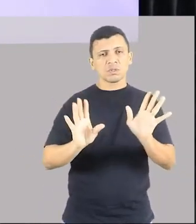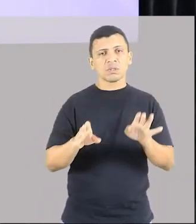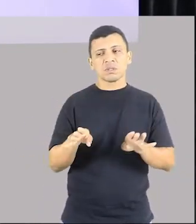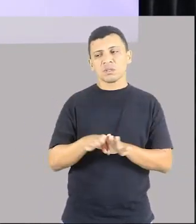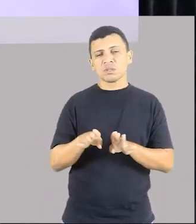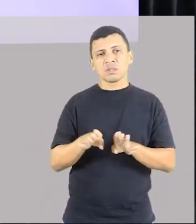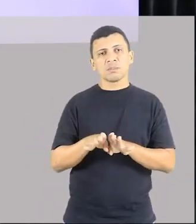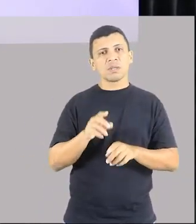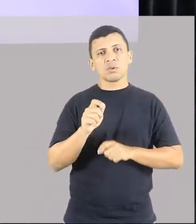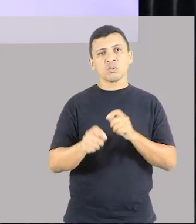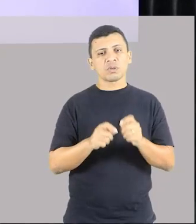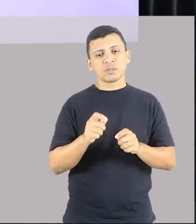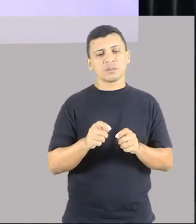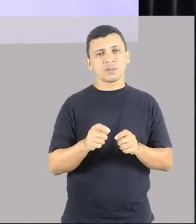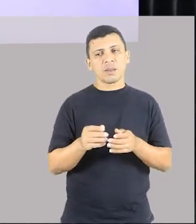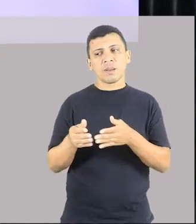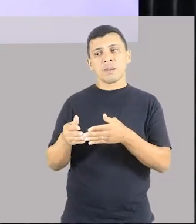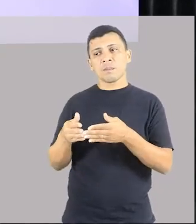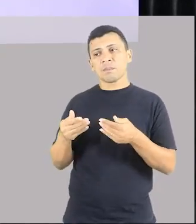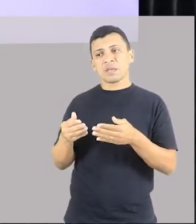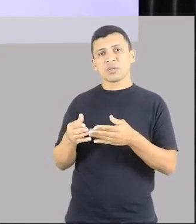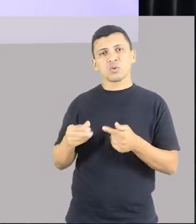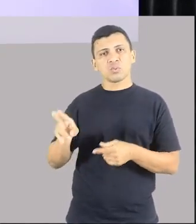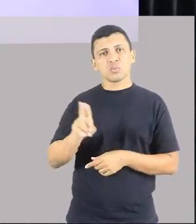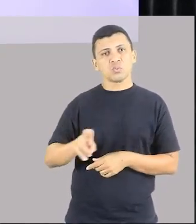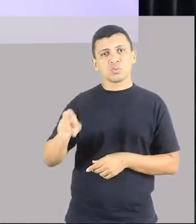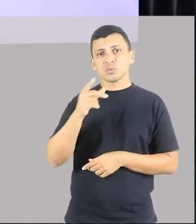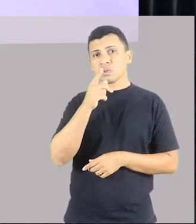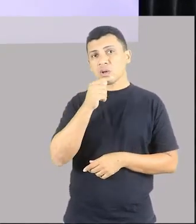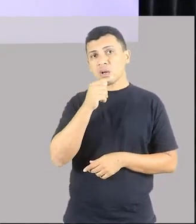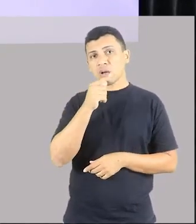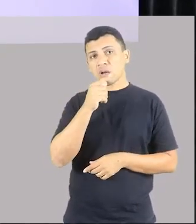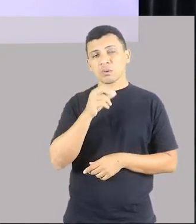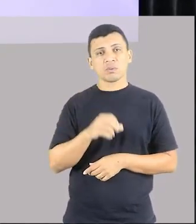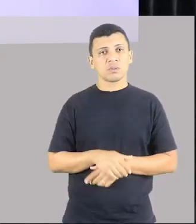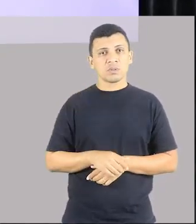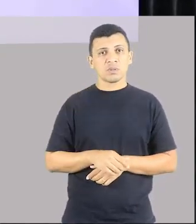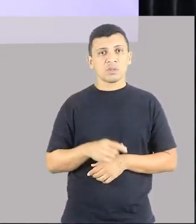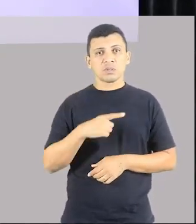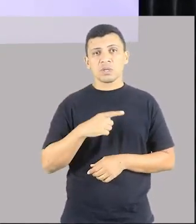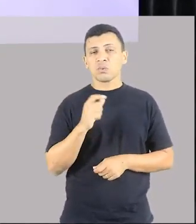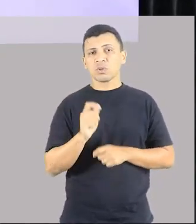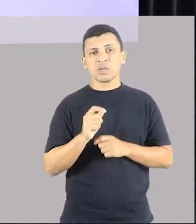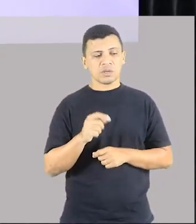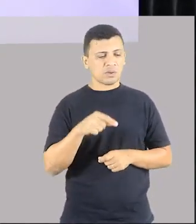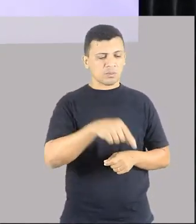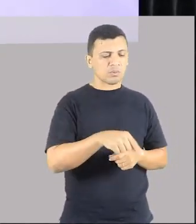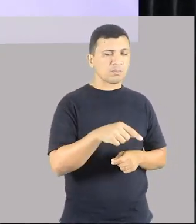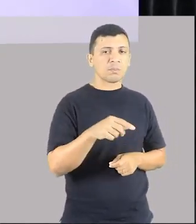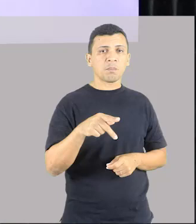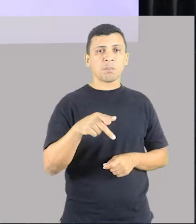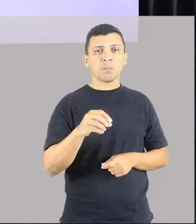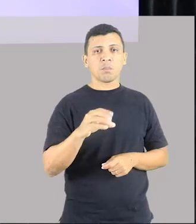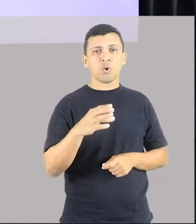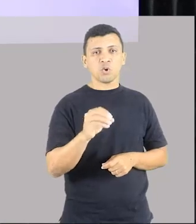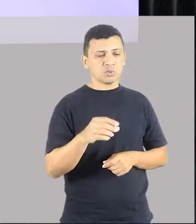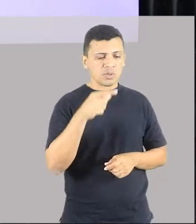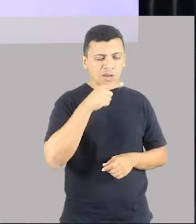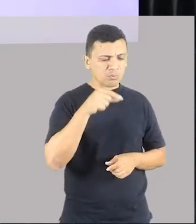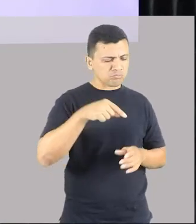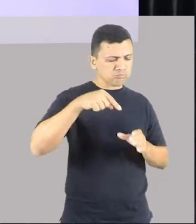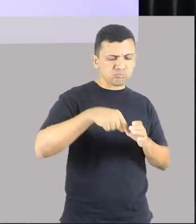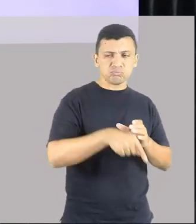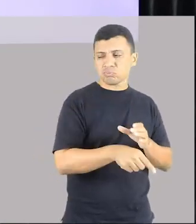para perfuração, para uso de água, ou uma autorização para a perfuração de um poço artesiano, você está ali expressando a